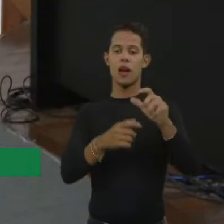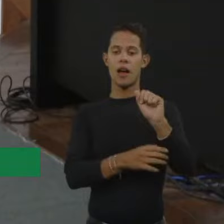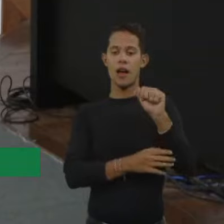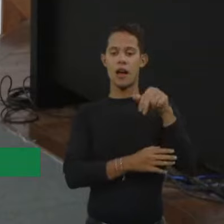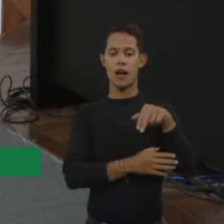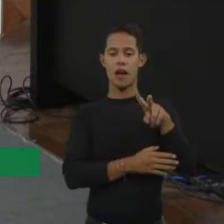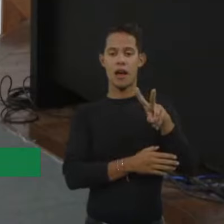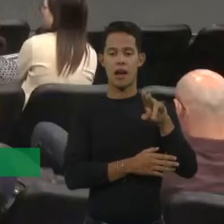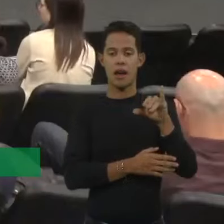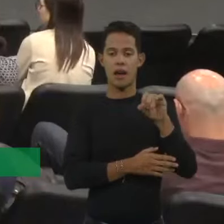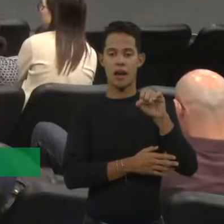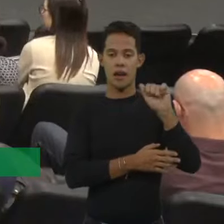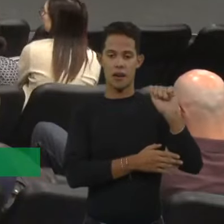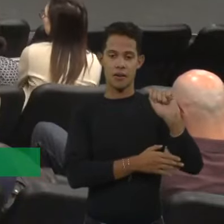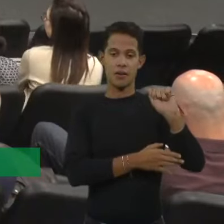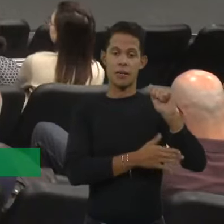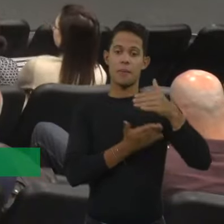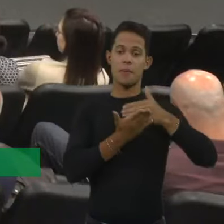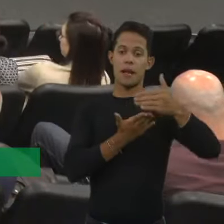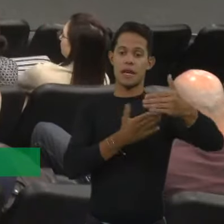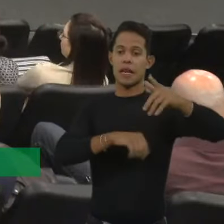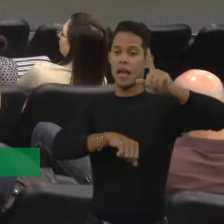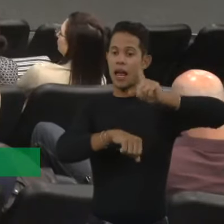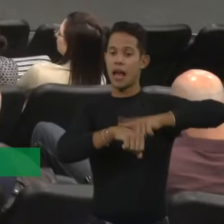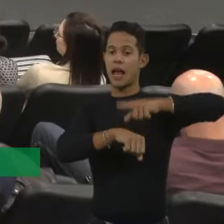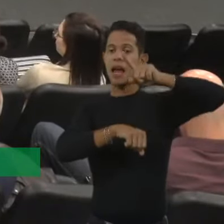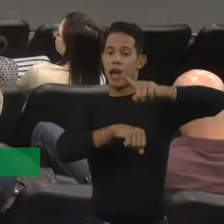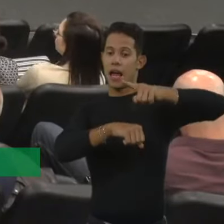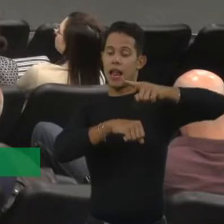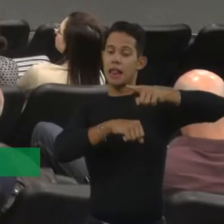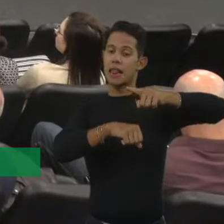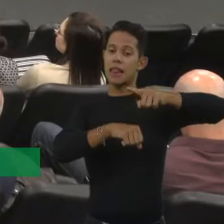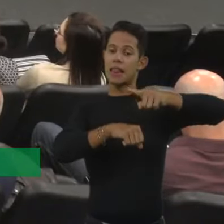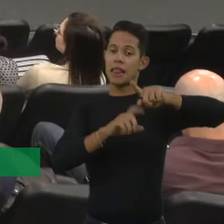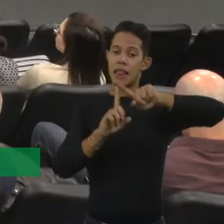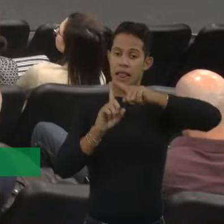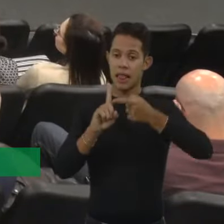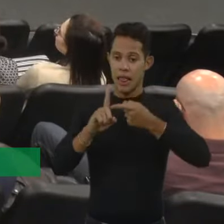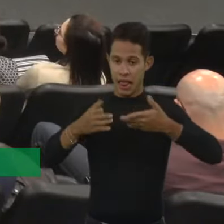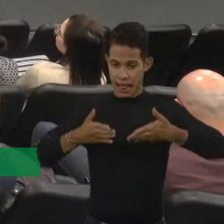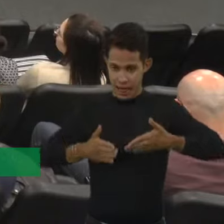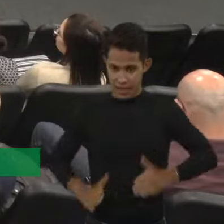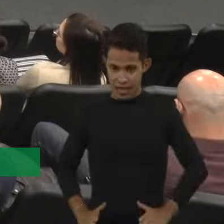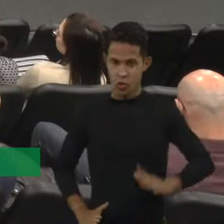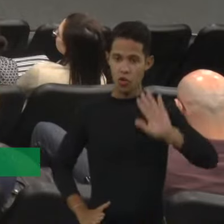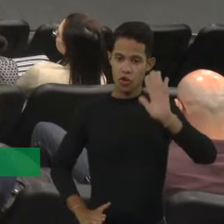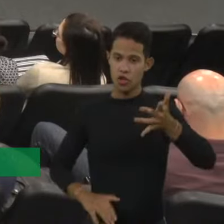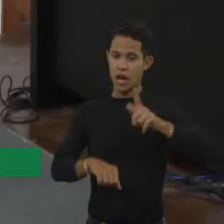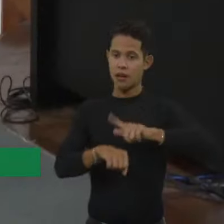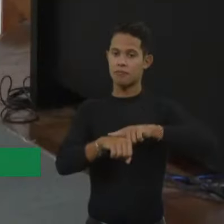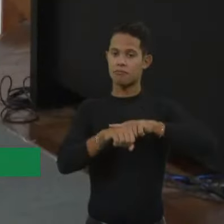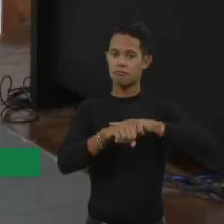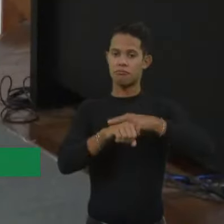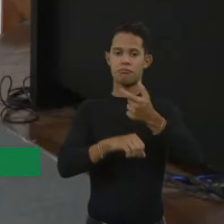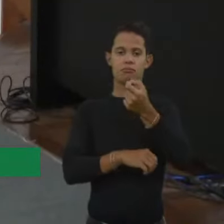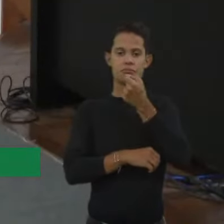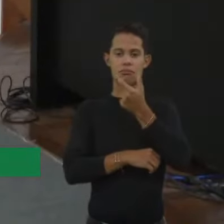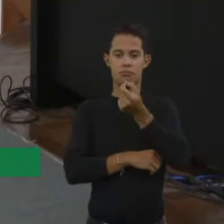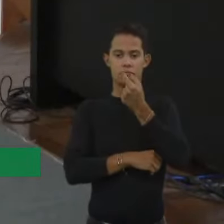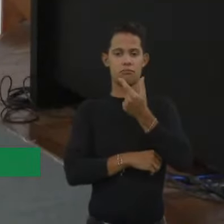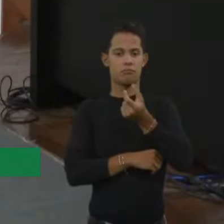possa iniciar imediatamente após o nascimento, visando o crescimento do forame magnum e visando,